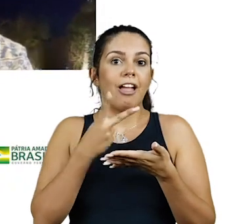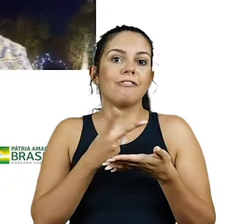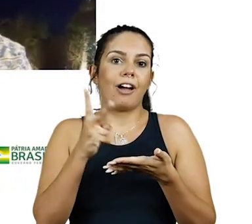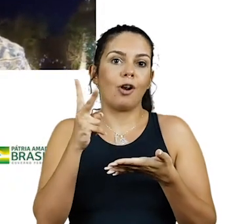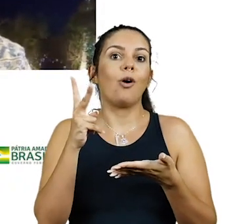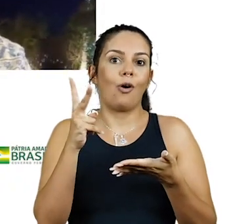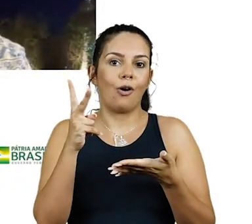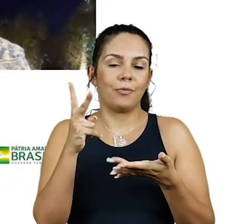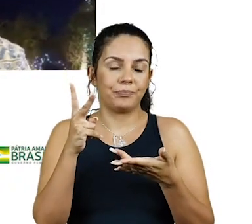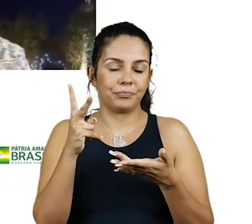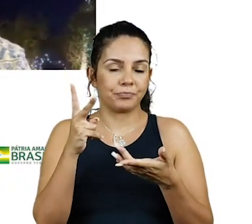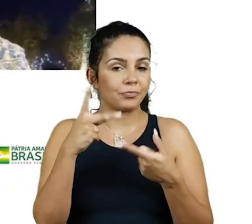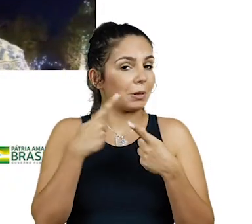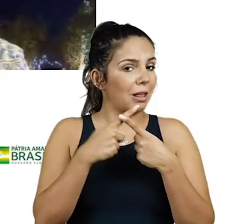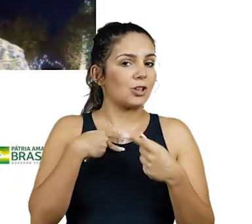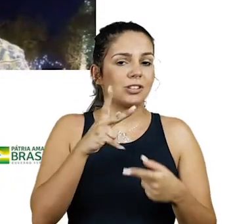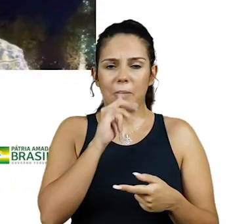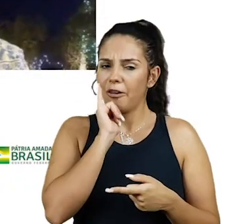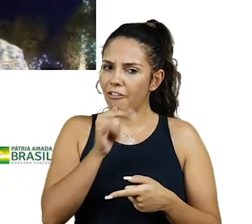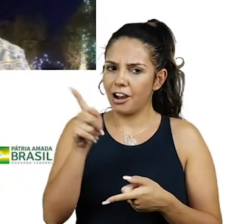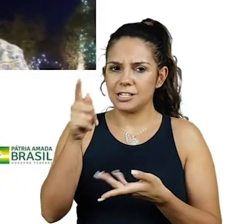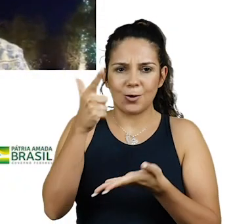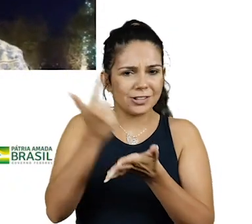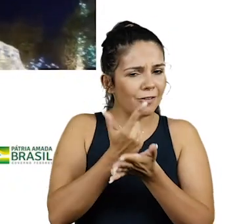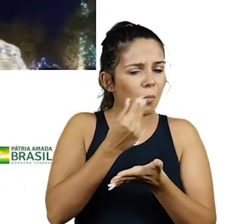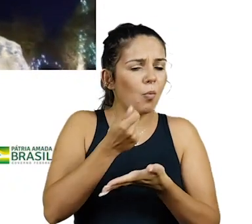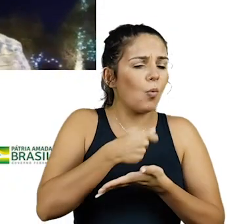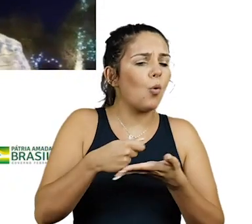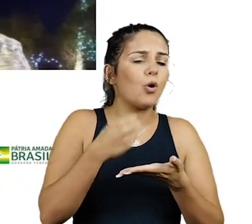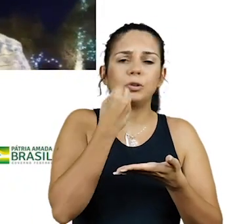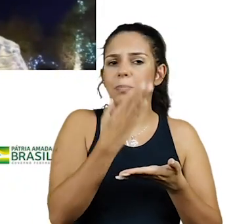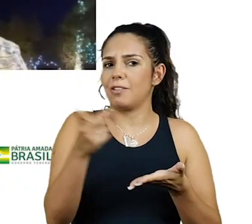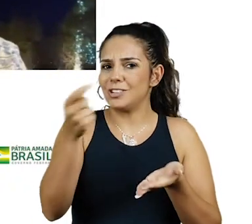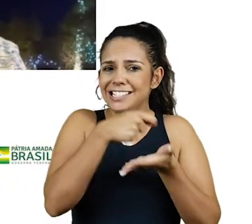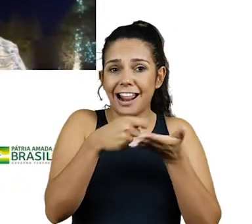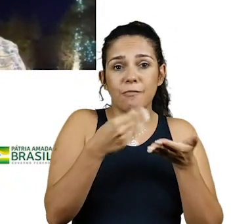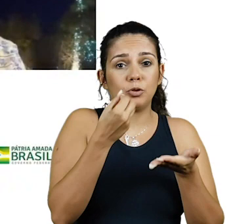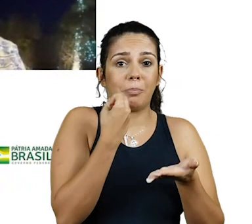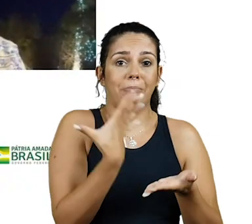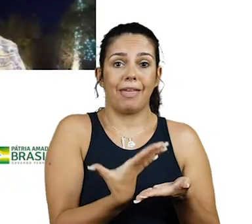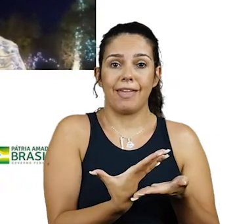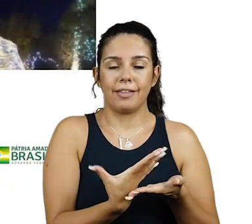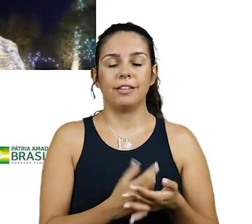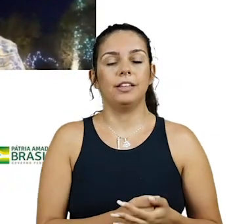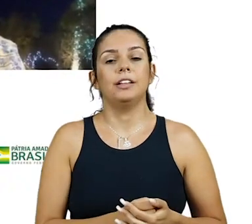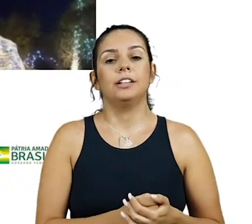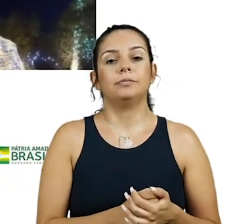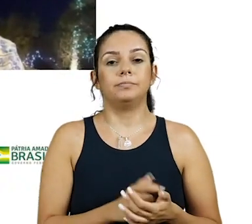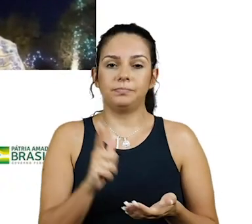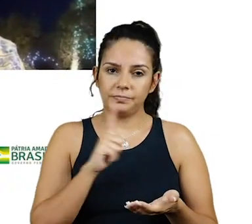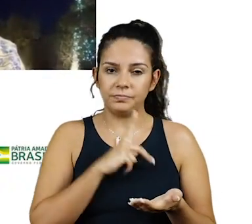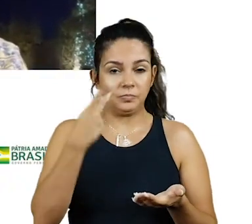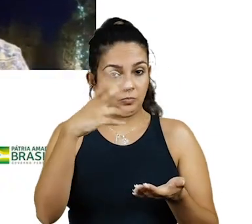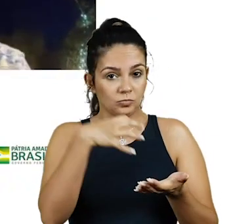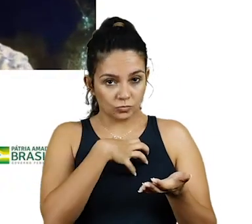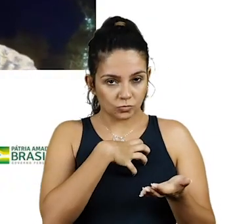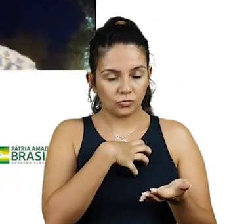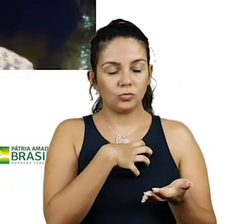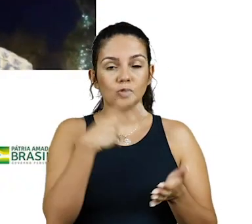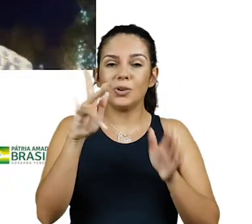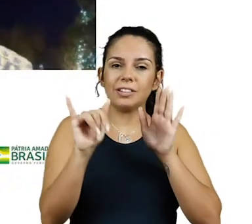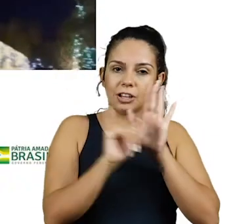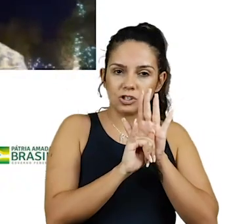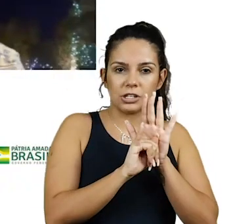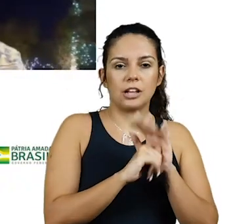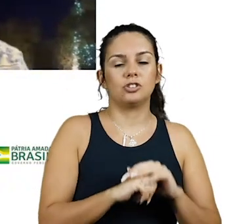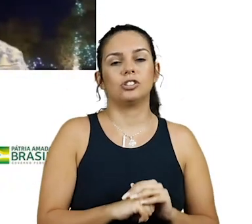seus livros são muitíssimo bem escritos, sabe? Não estou falando de ortografia nem nada, não. Tem estilo. Exato.